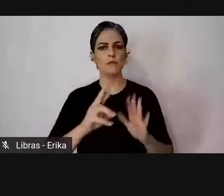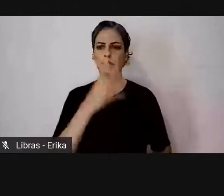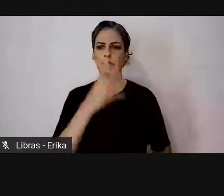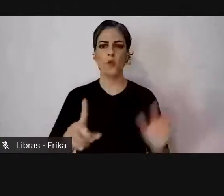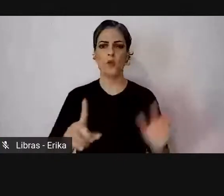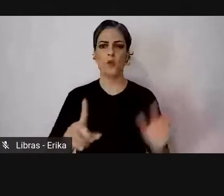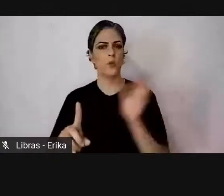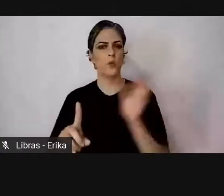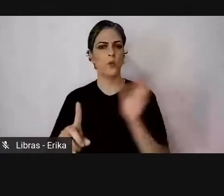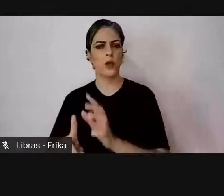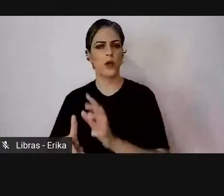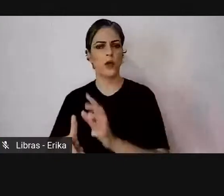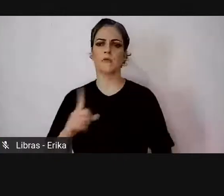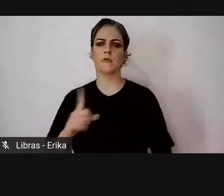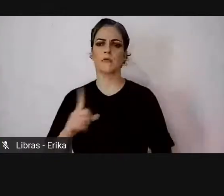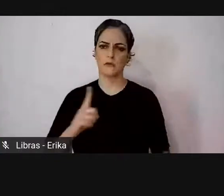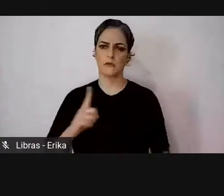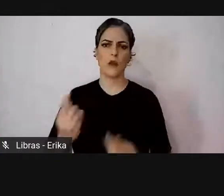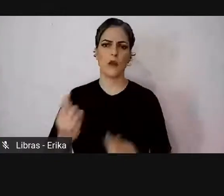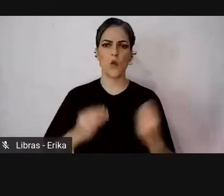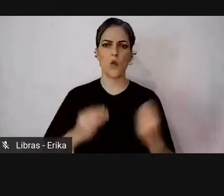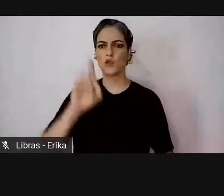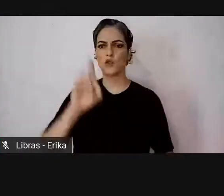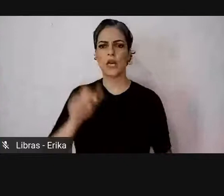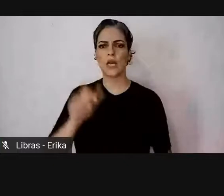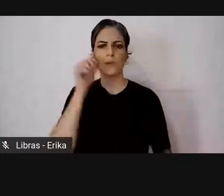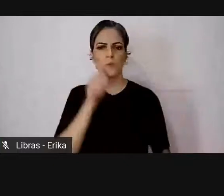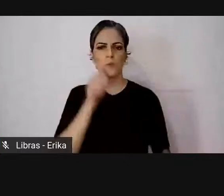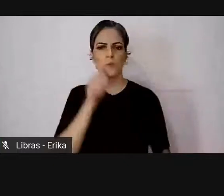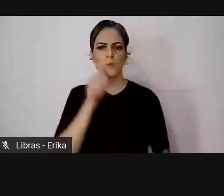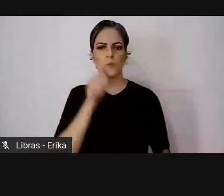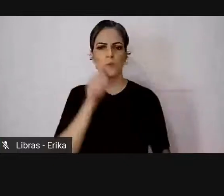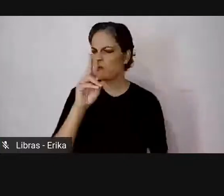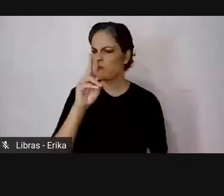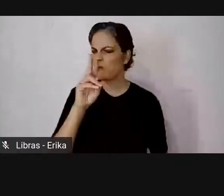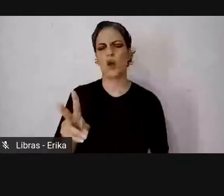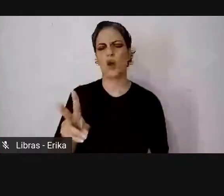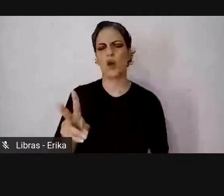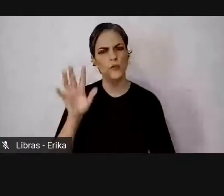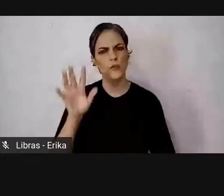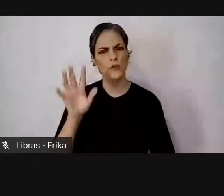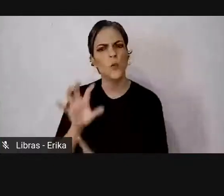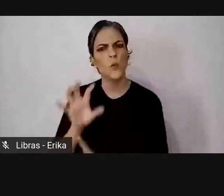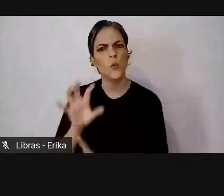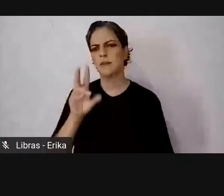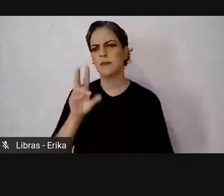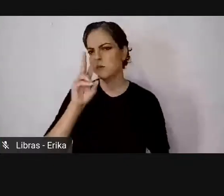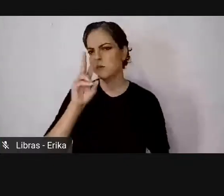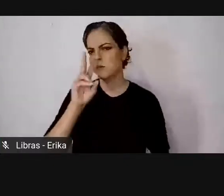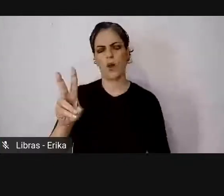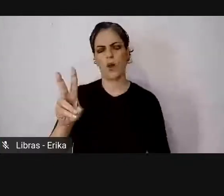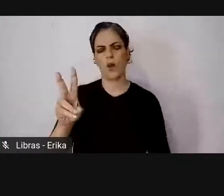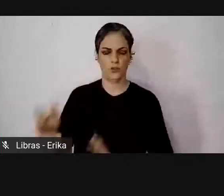em relação aos direitos das mulheres e direitos de gênero muito forte, tem um lobby muito forte dentro do